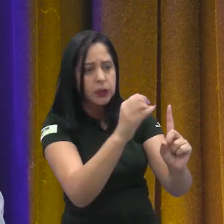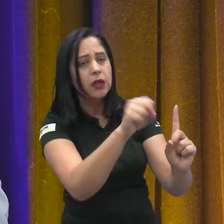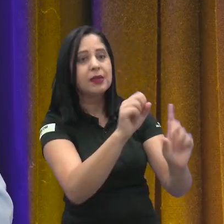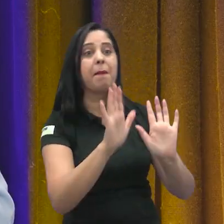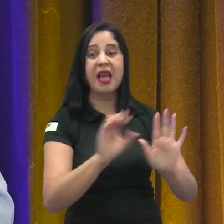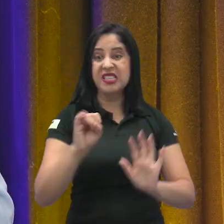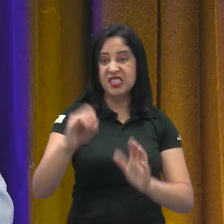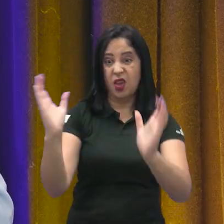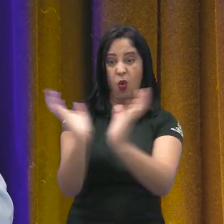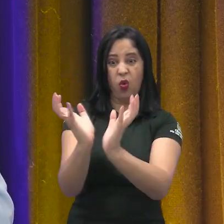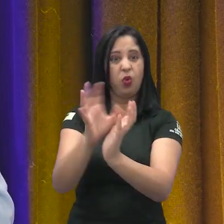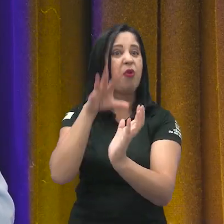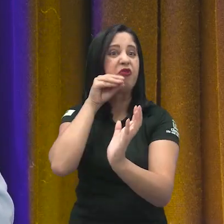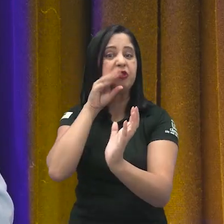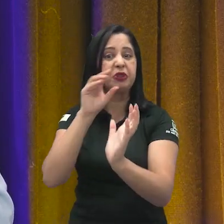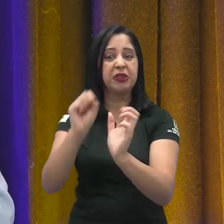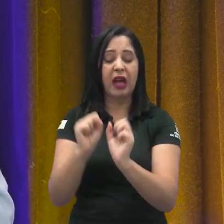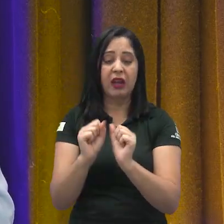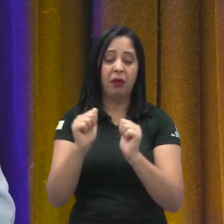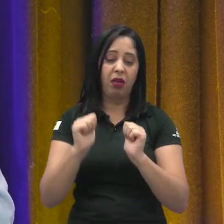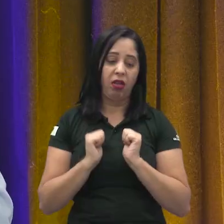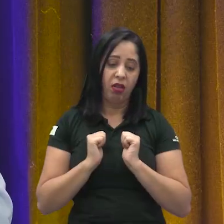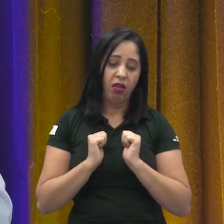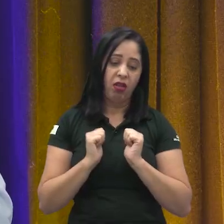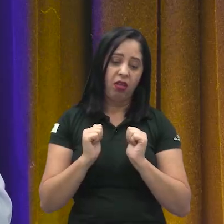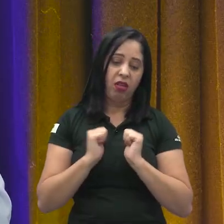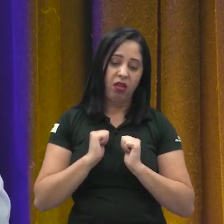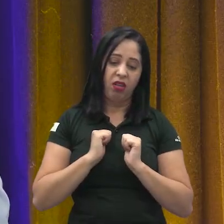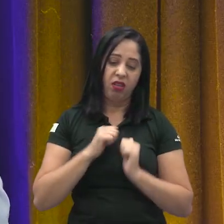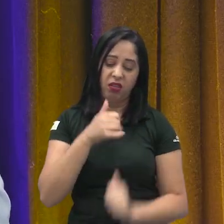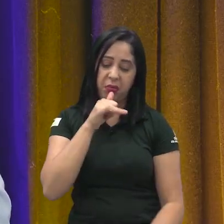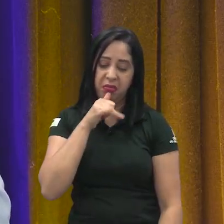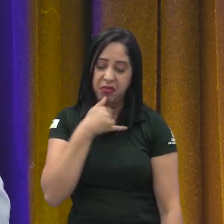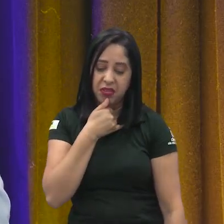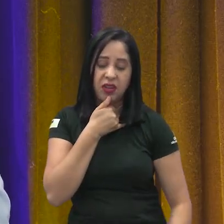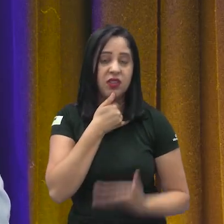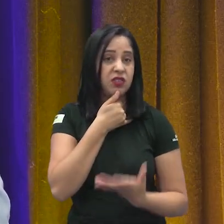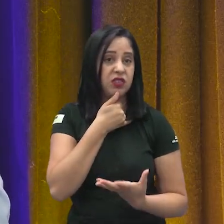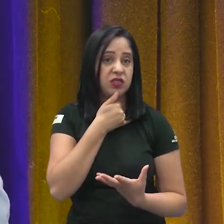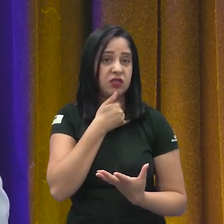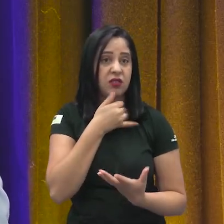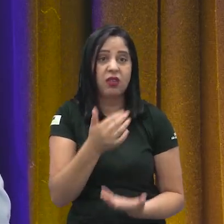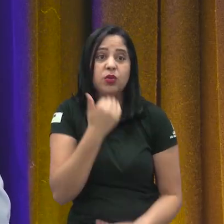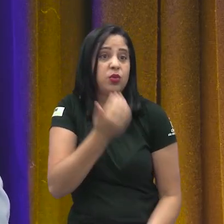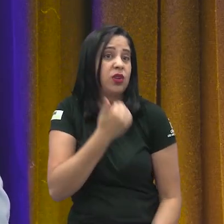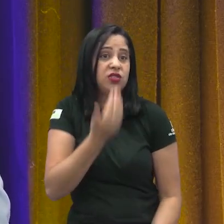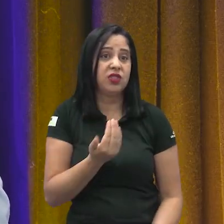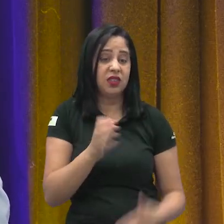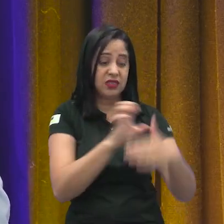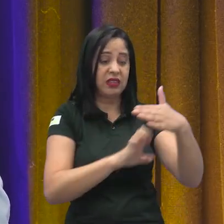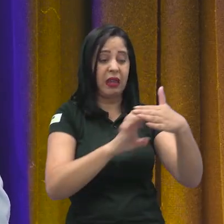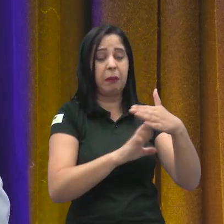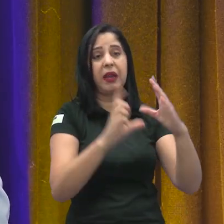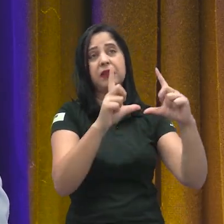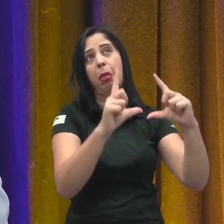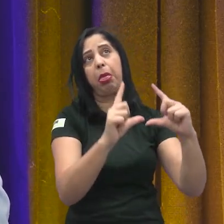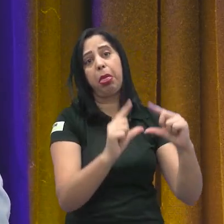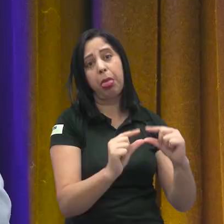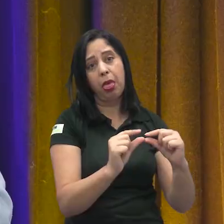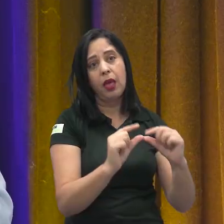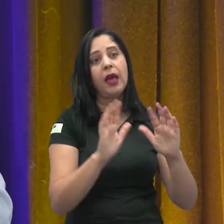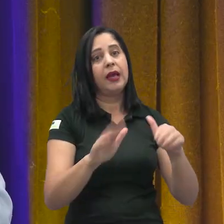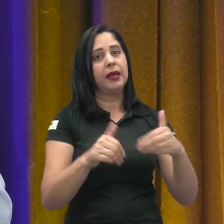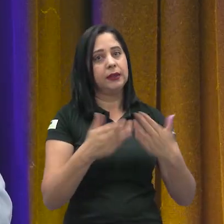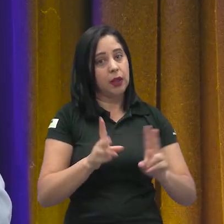Mas se eu não tiver uma equipe boa e engajada, eu não vou ter clientes satisfeitos dentro do meu negócio. Então, para mim, o maior ativo e onde a gente mais tem que